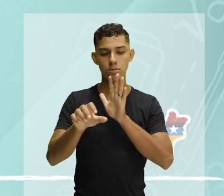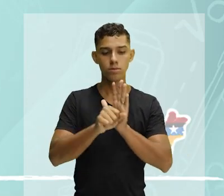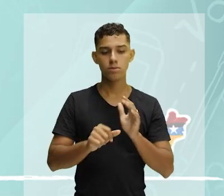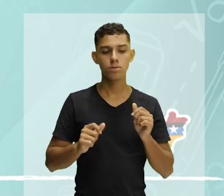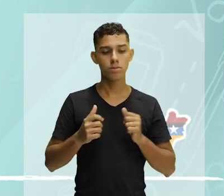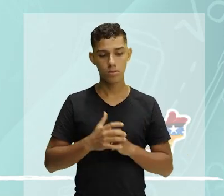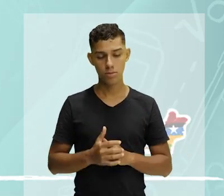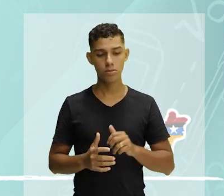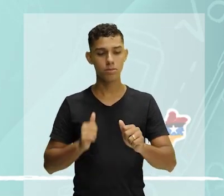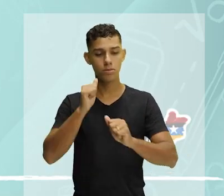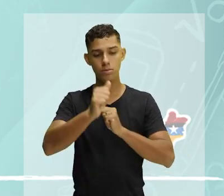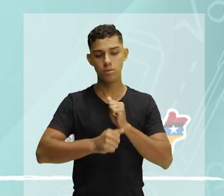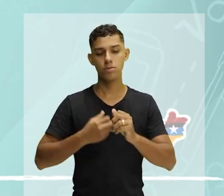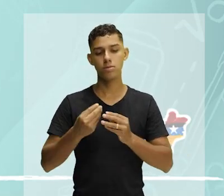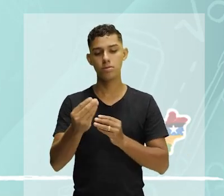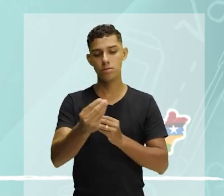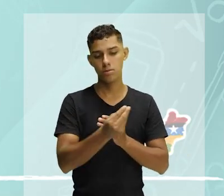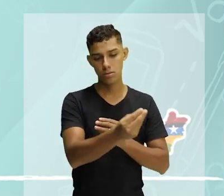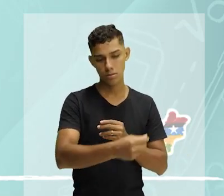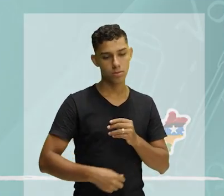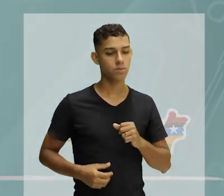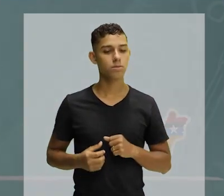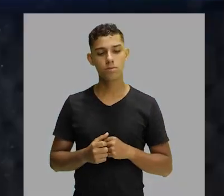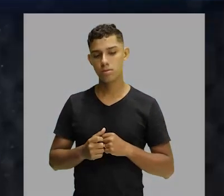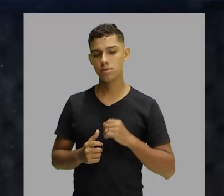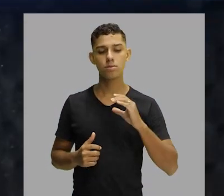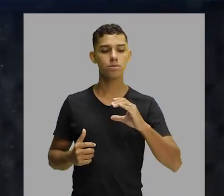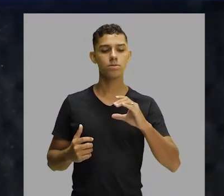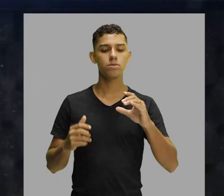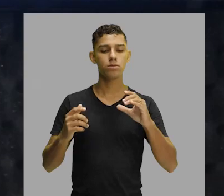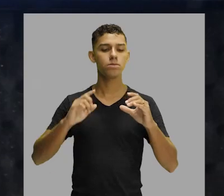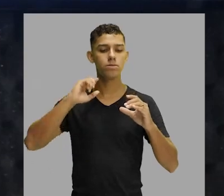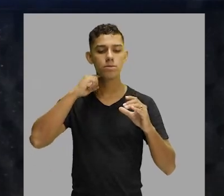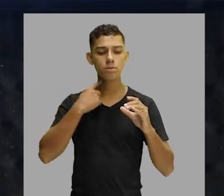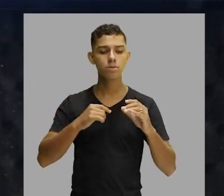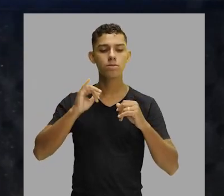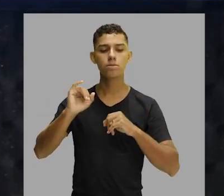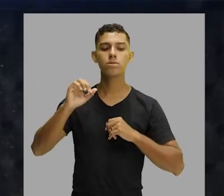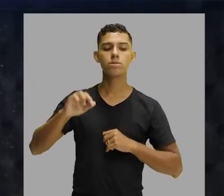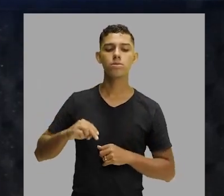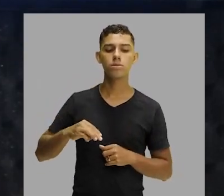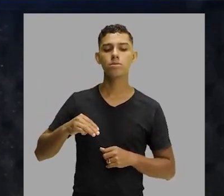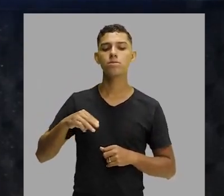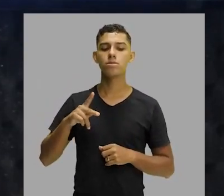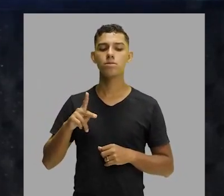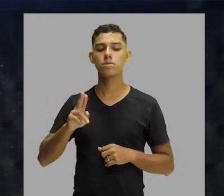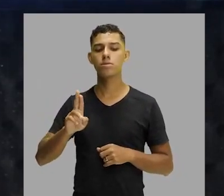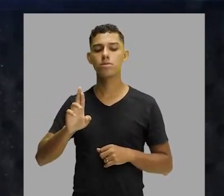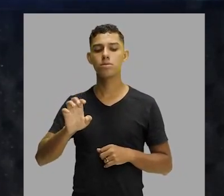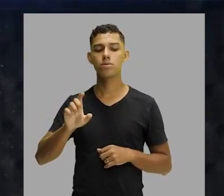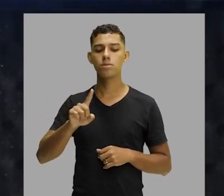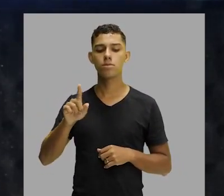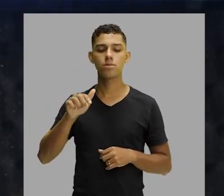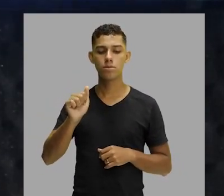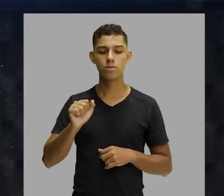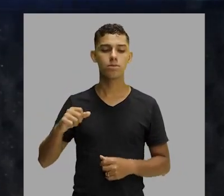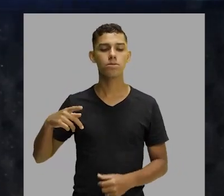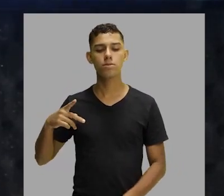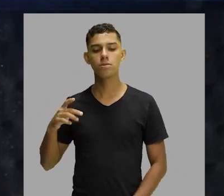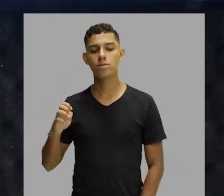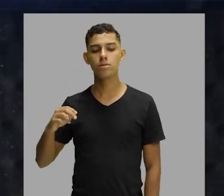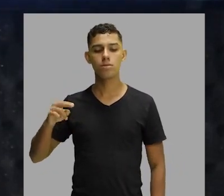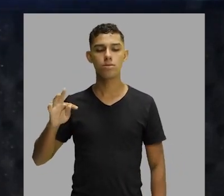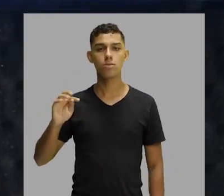impurezas pentavalentes ou silício, certo? Lembrando que o semicondutor do tipo